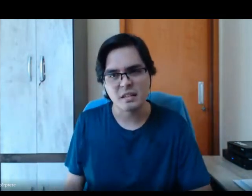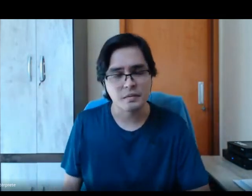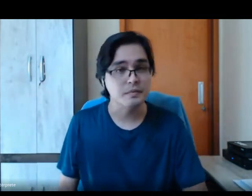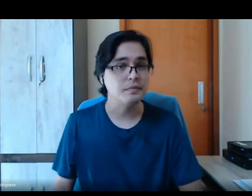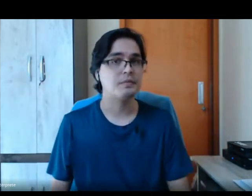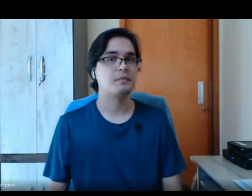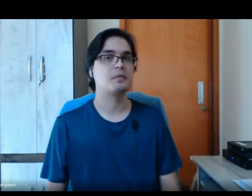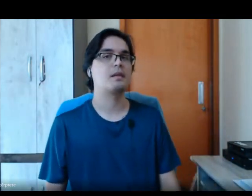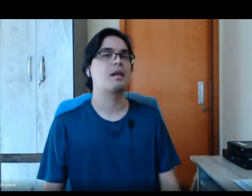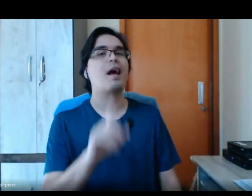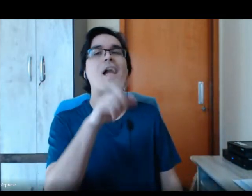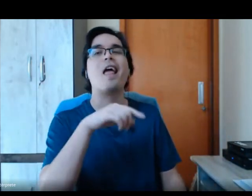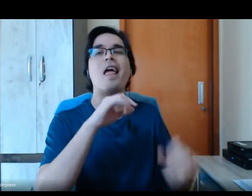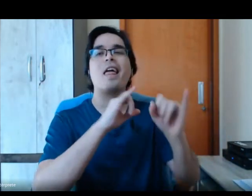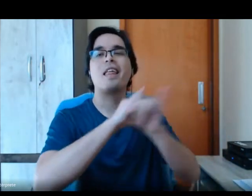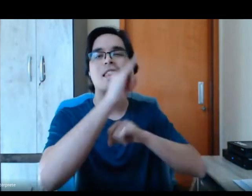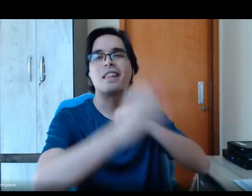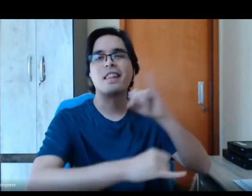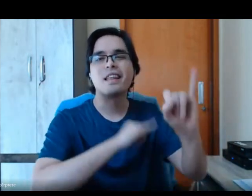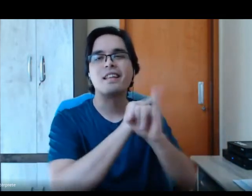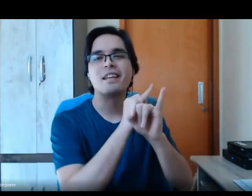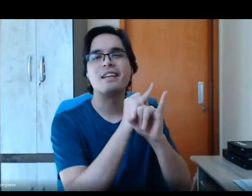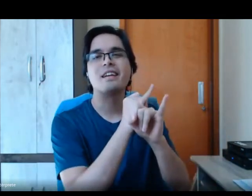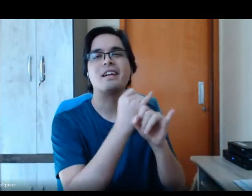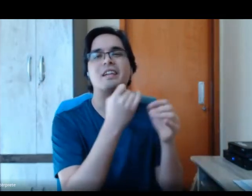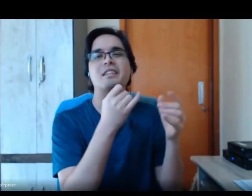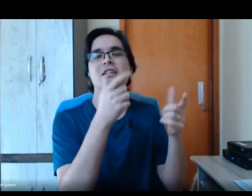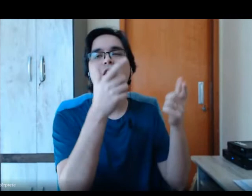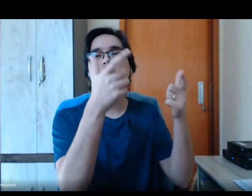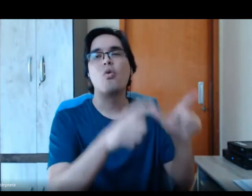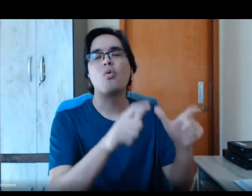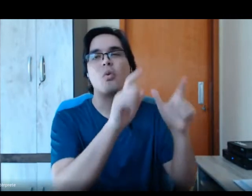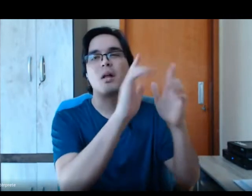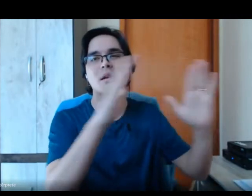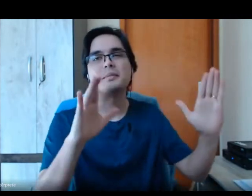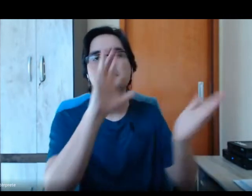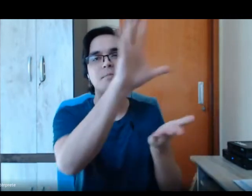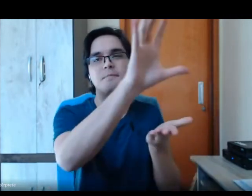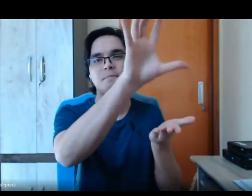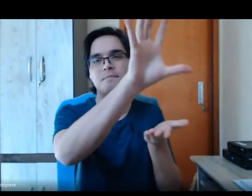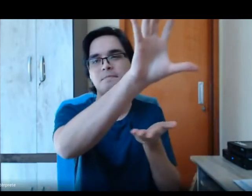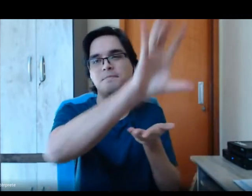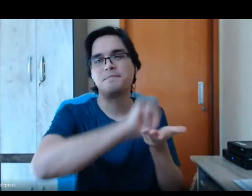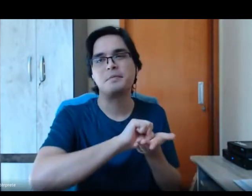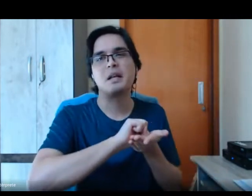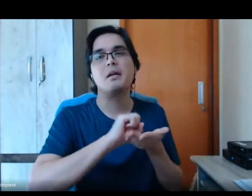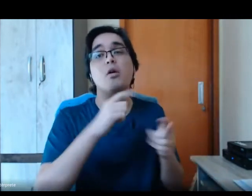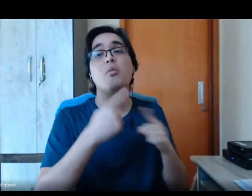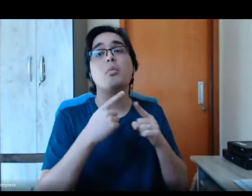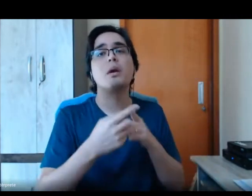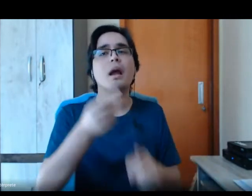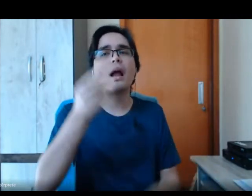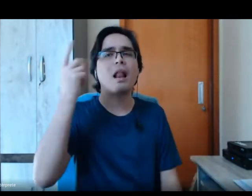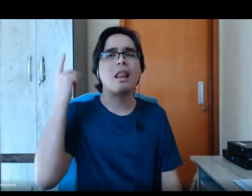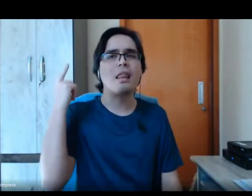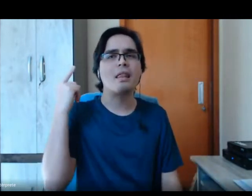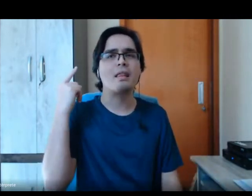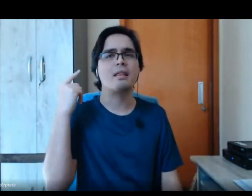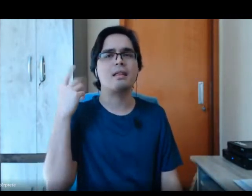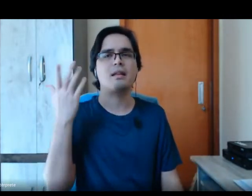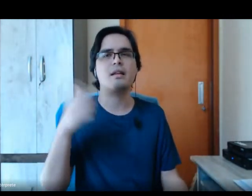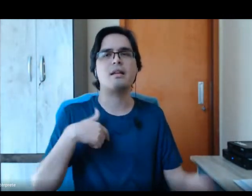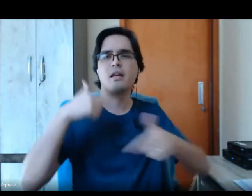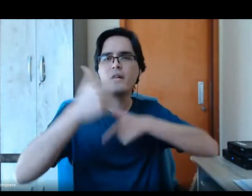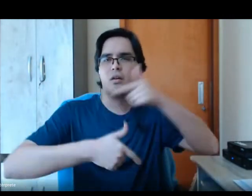trabalhamos no sentido de fazer a UFSCar, a reitoria da UFSCar, assinar uma série de bases de dados, sobretudo...